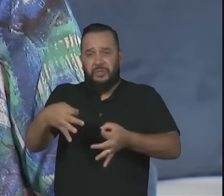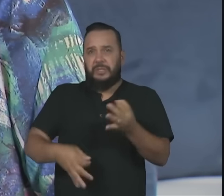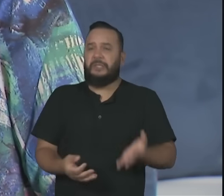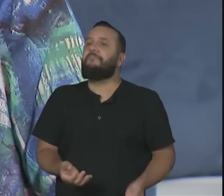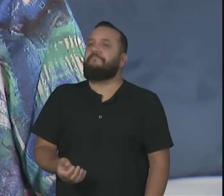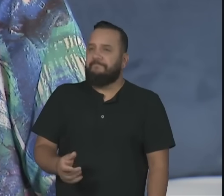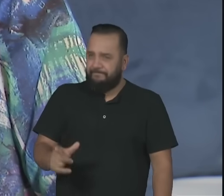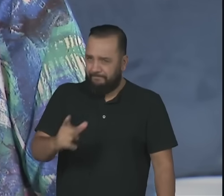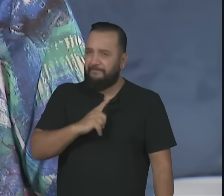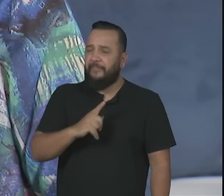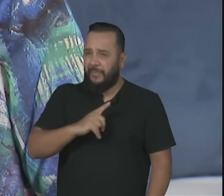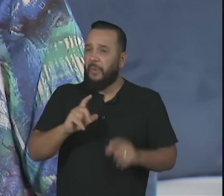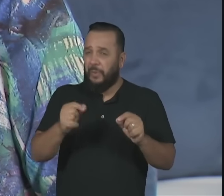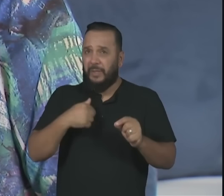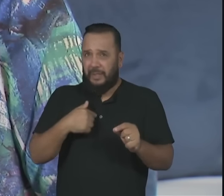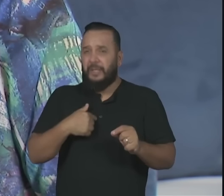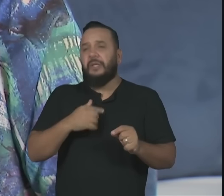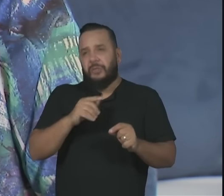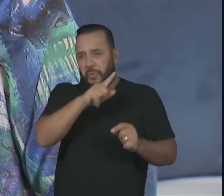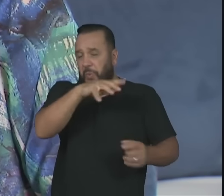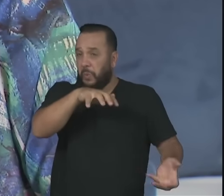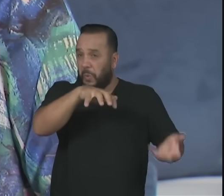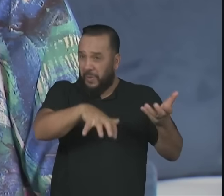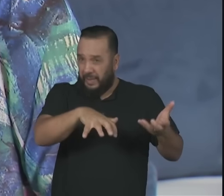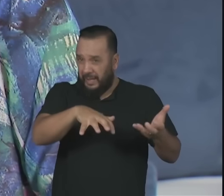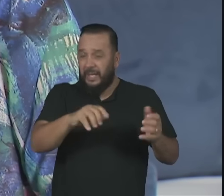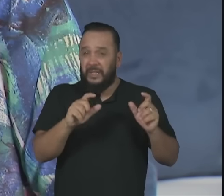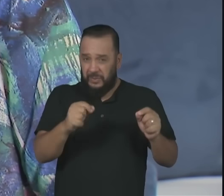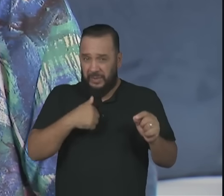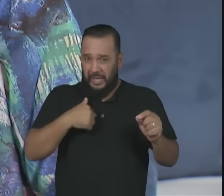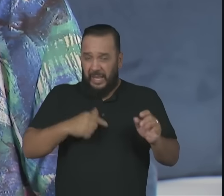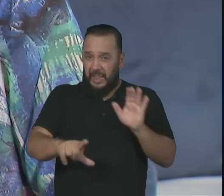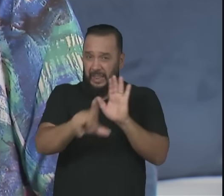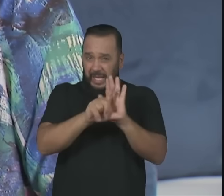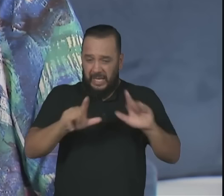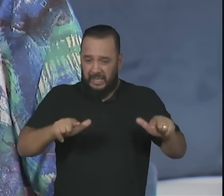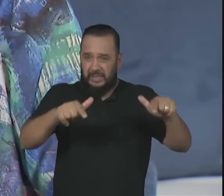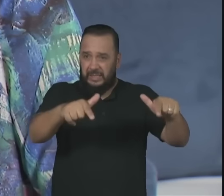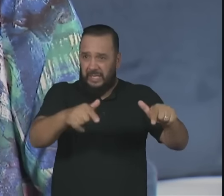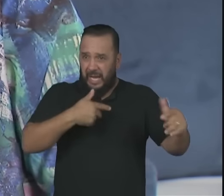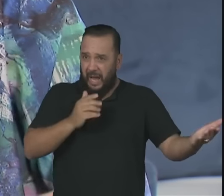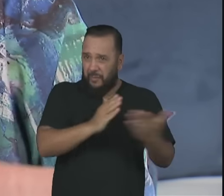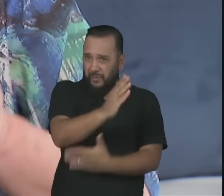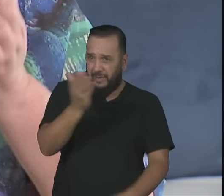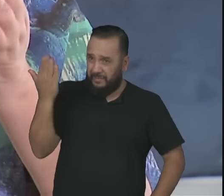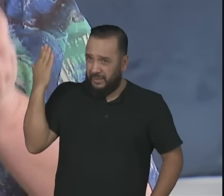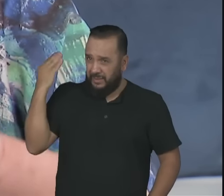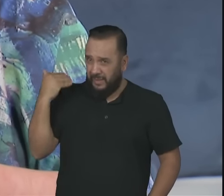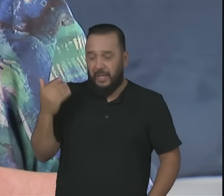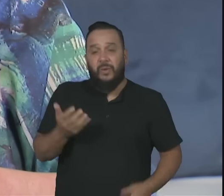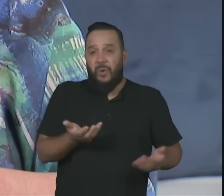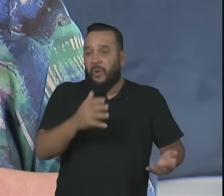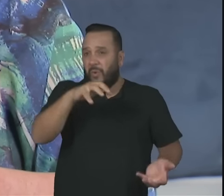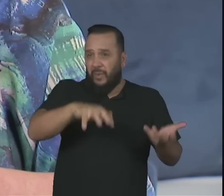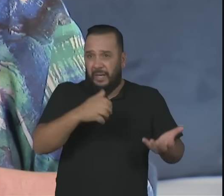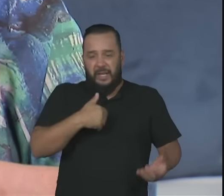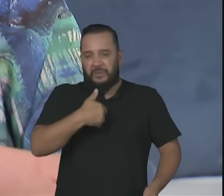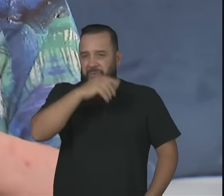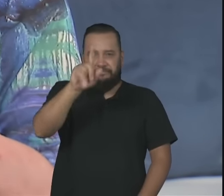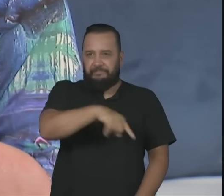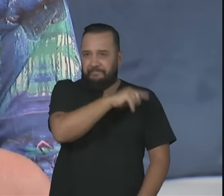literalmente destruído, implodido pelo Congresso Nacional. A lei aprovada quando nós somamos as isenções de